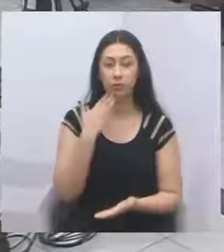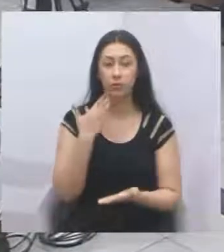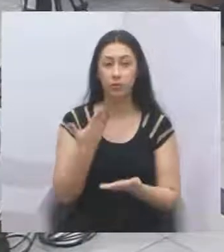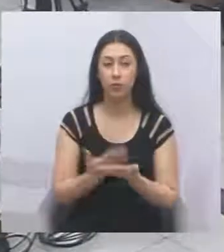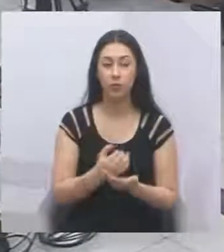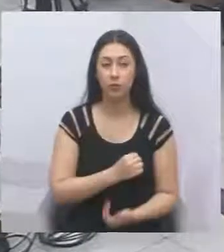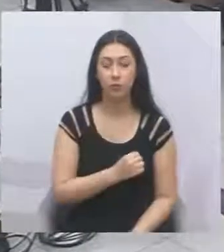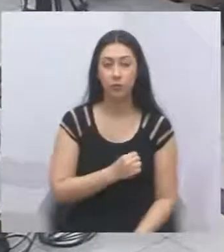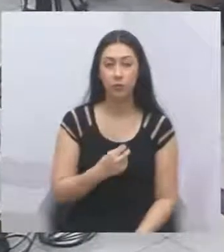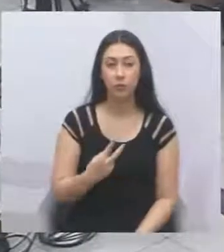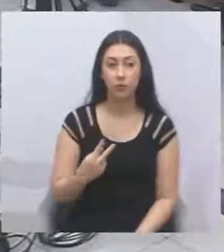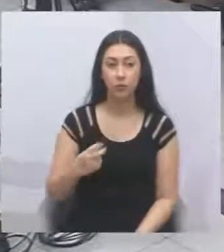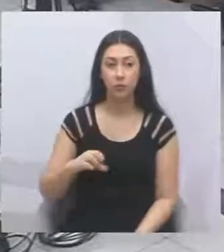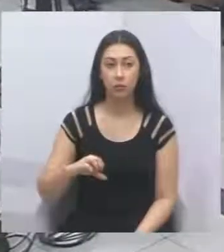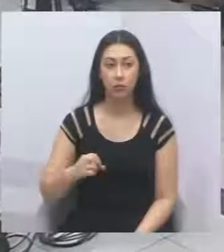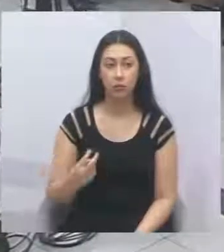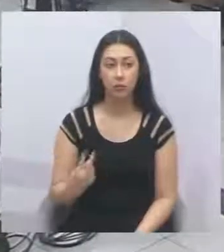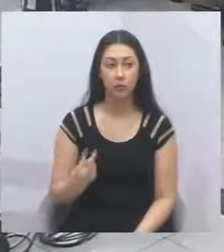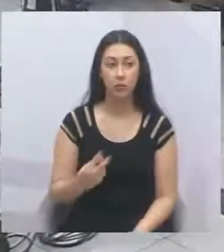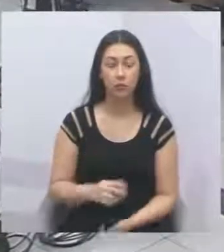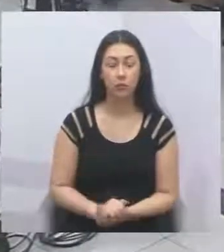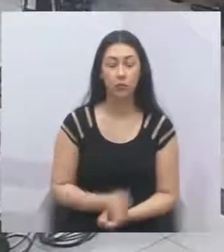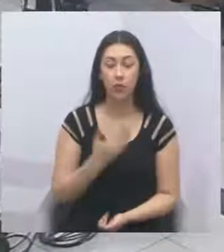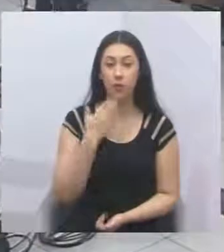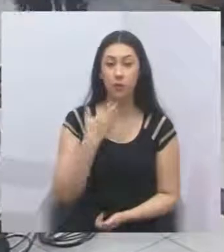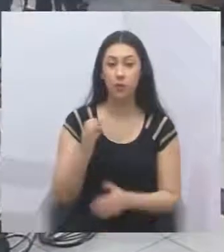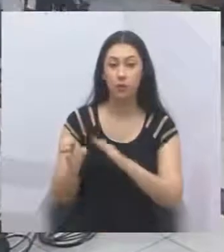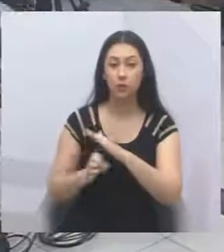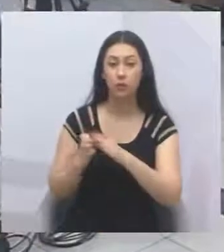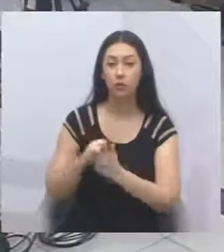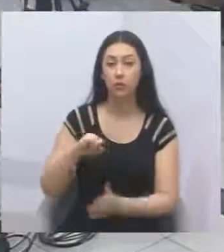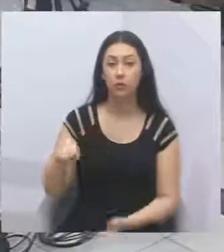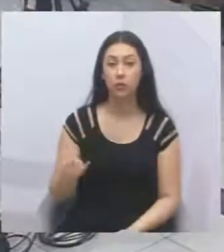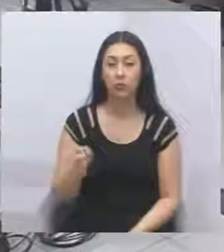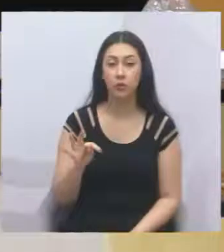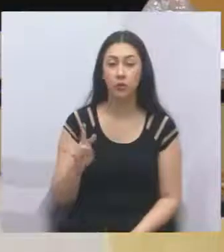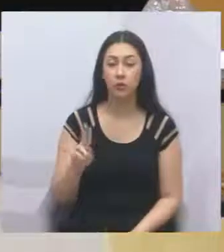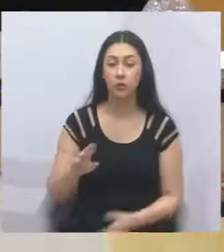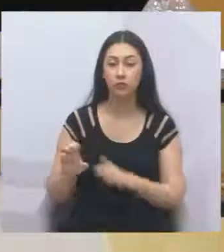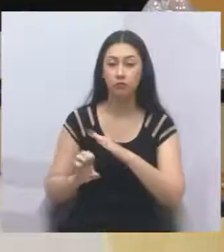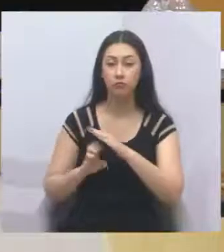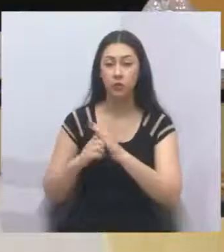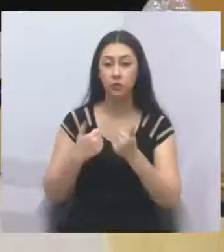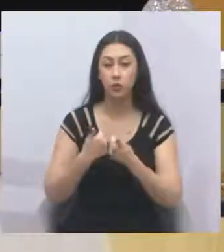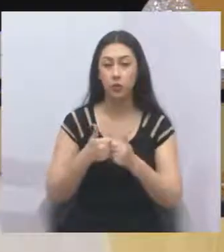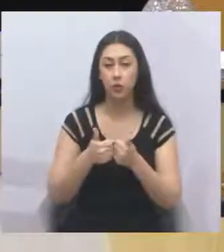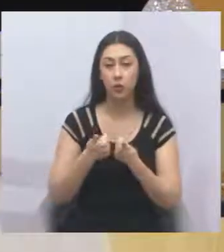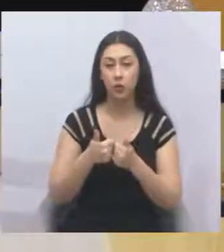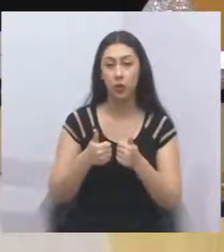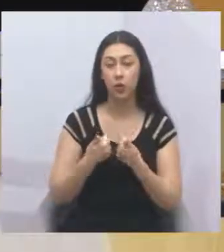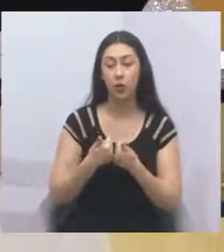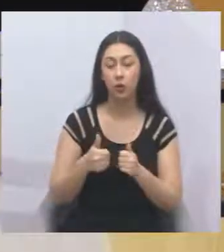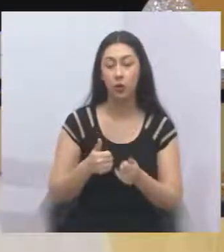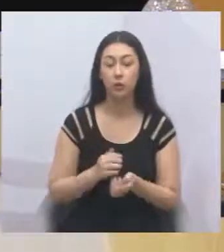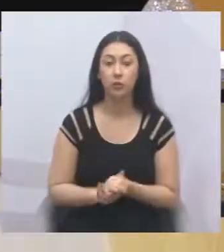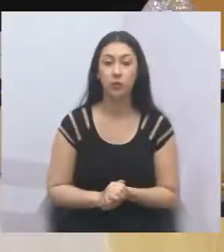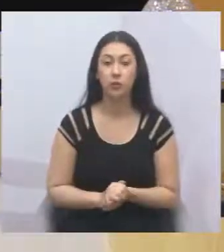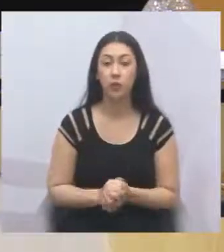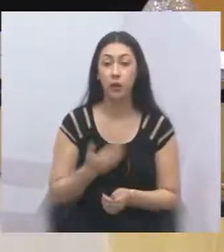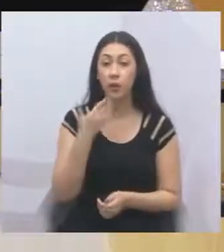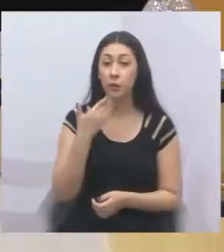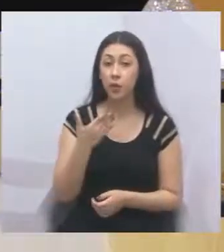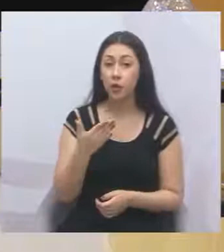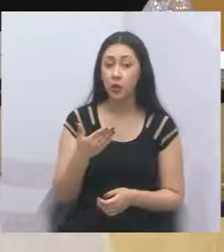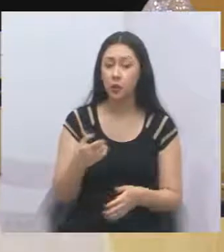Requerimento 292, a JTU Jacareí Transporte Urbano, objetivando a elaboração